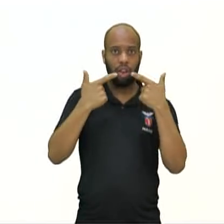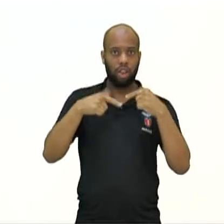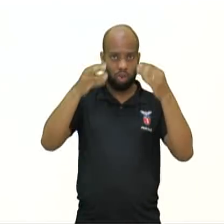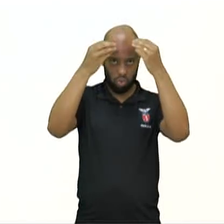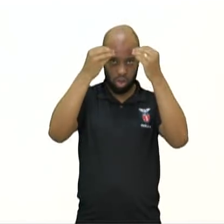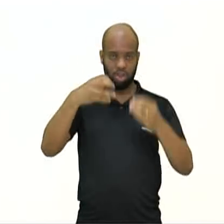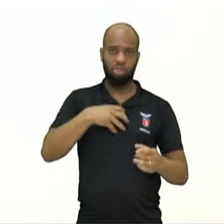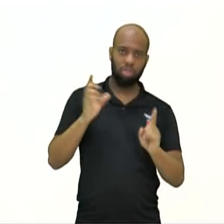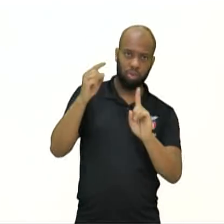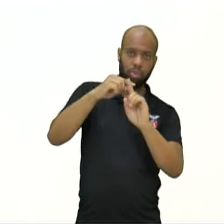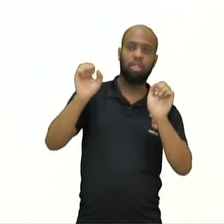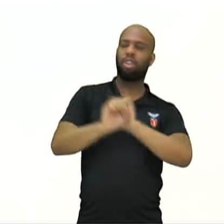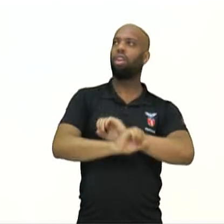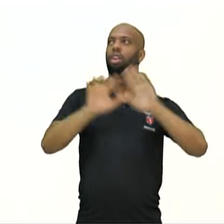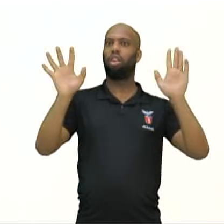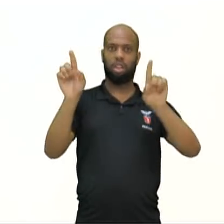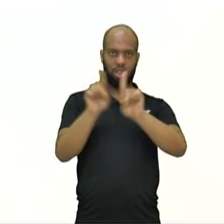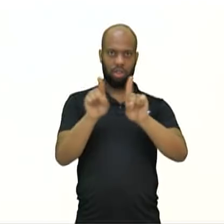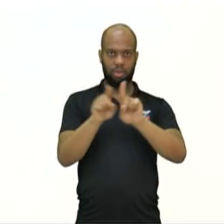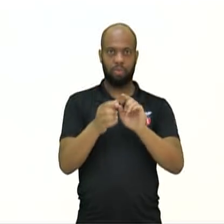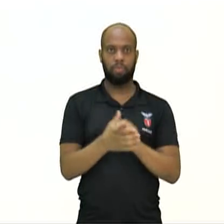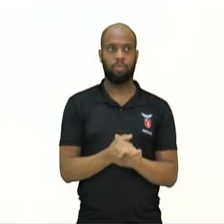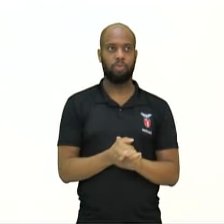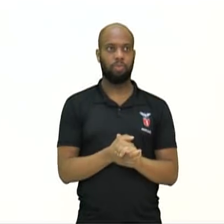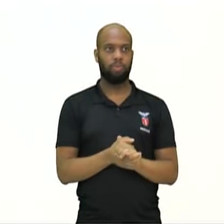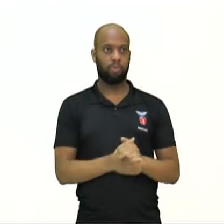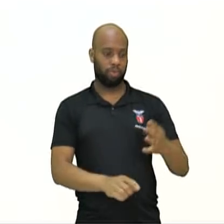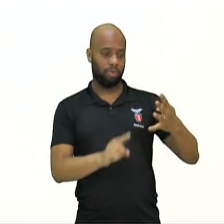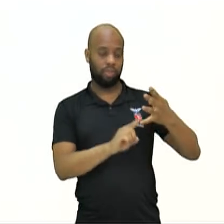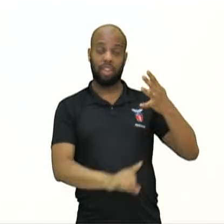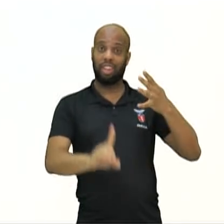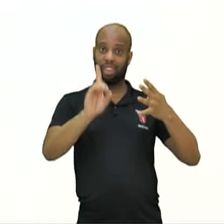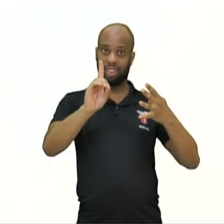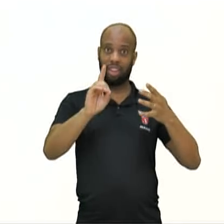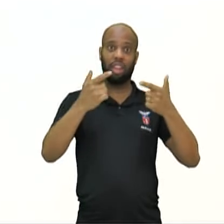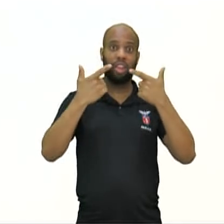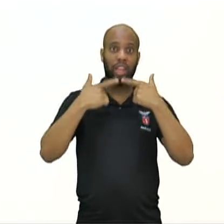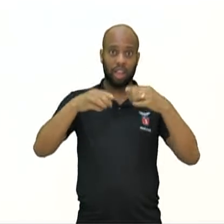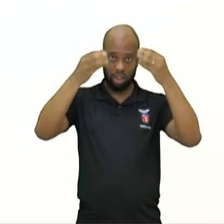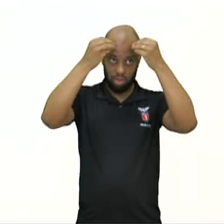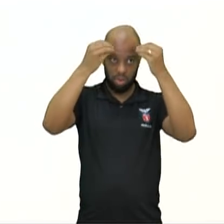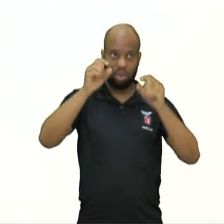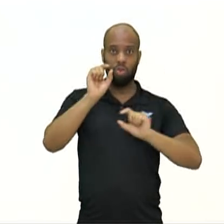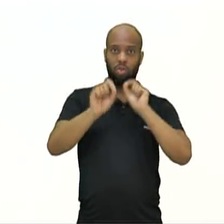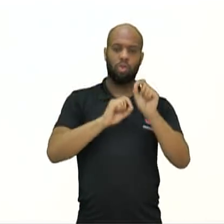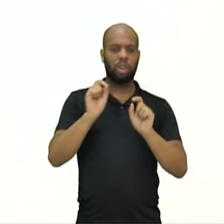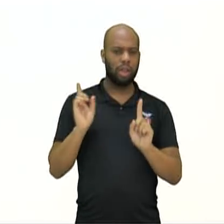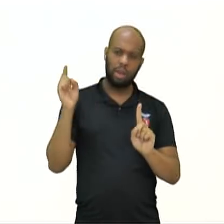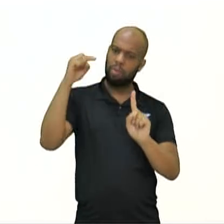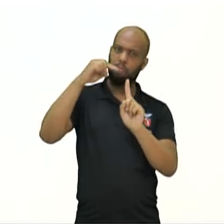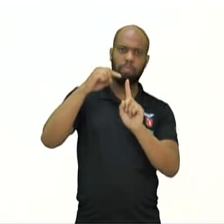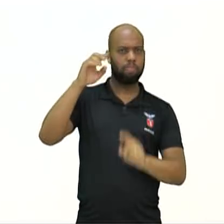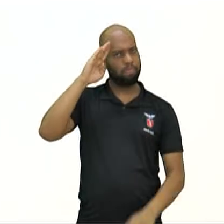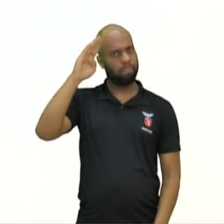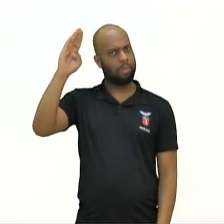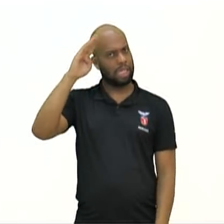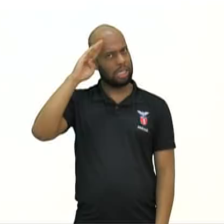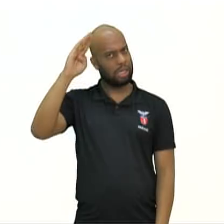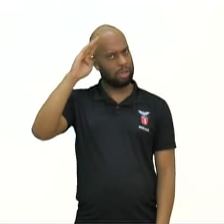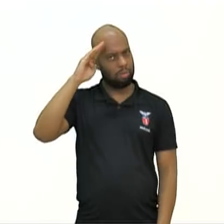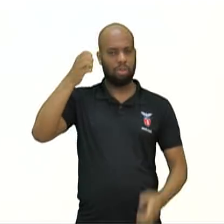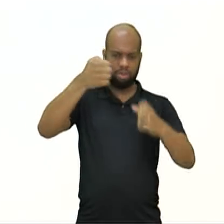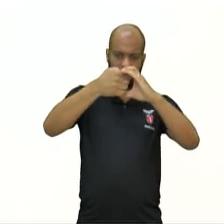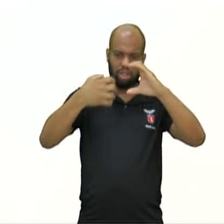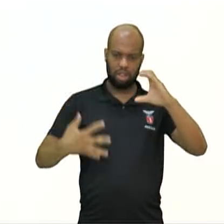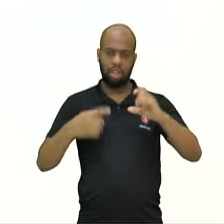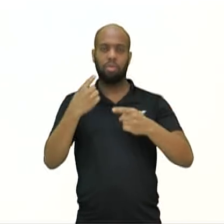ser objetiva e clara. D. A linguagem é sua principal característica, pois há